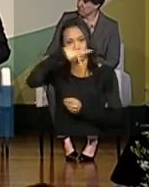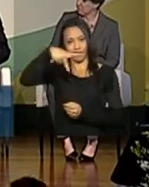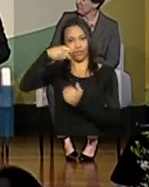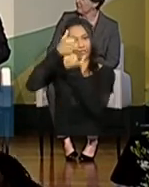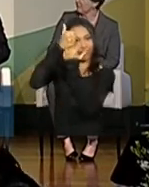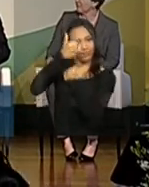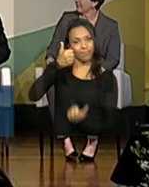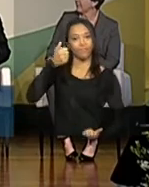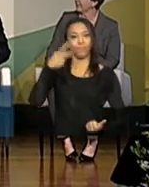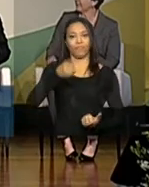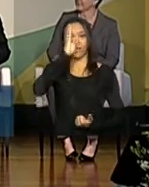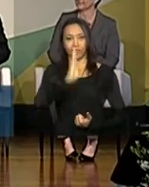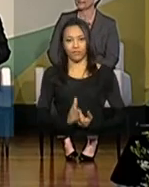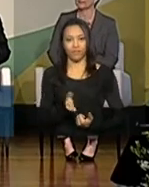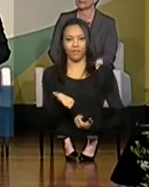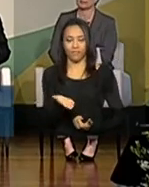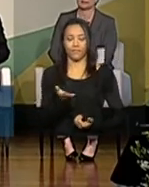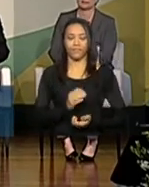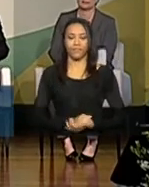Brasil.